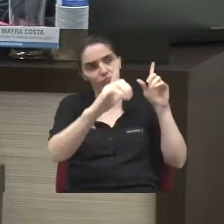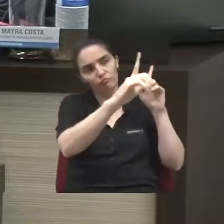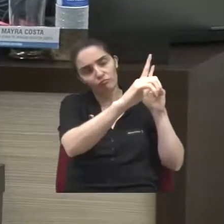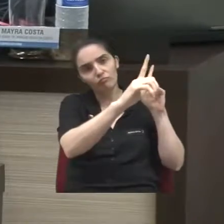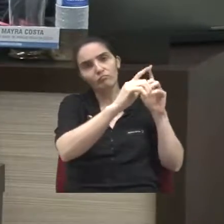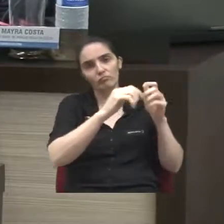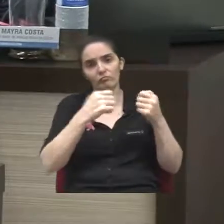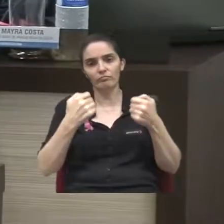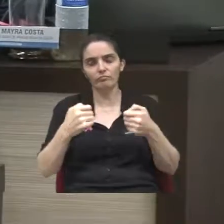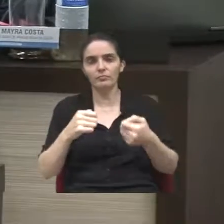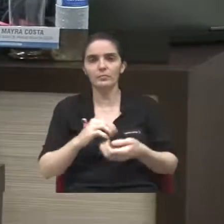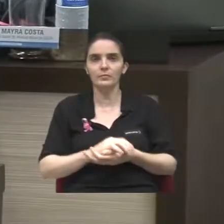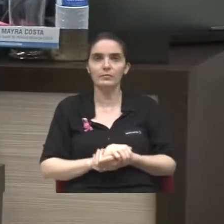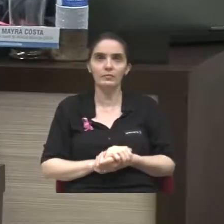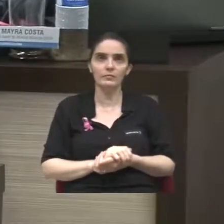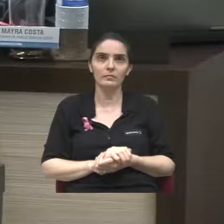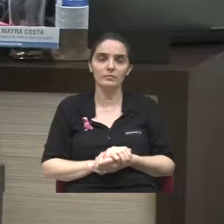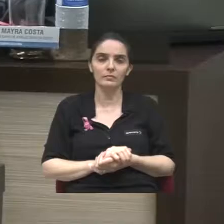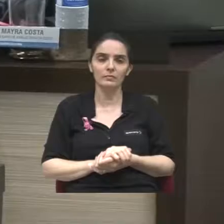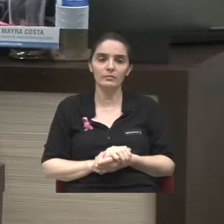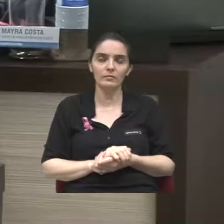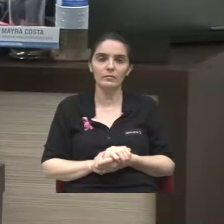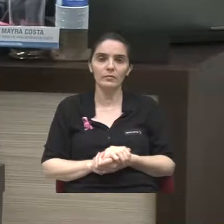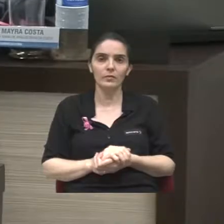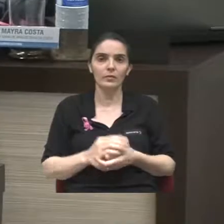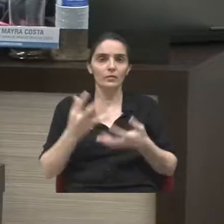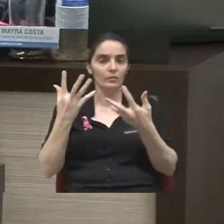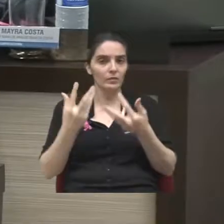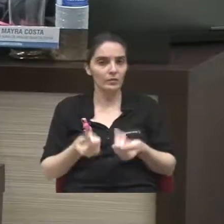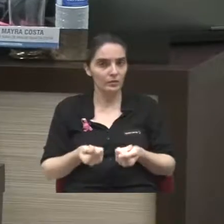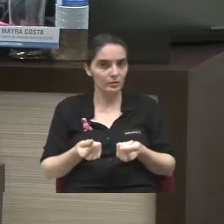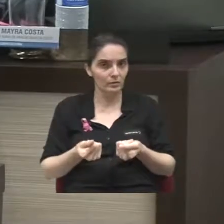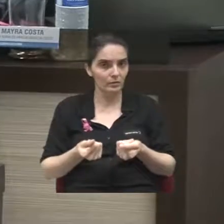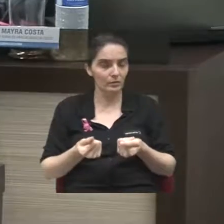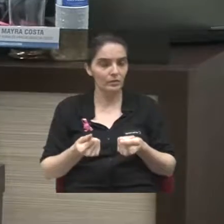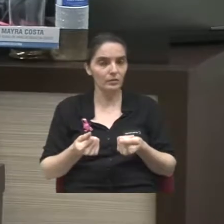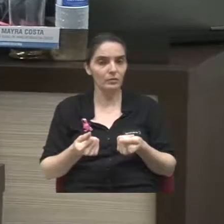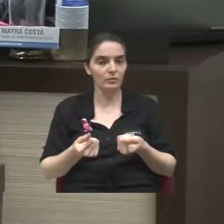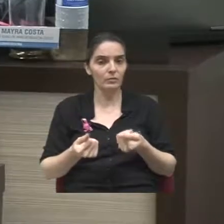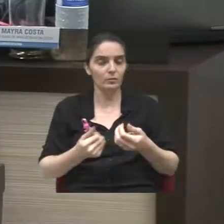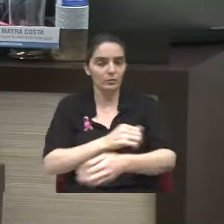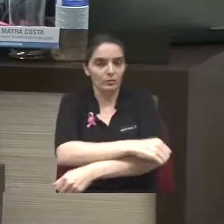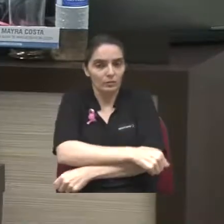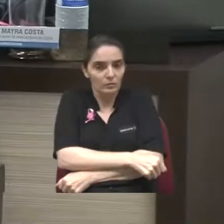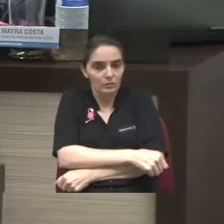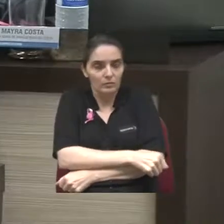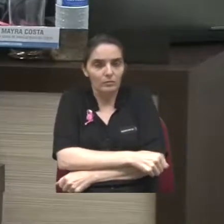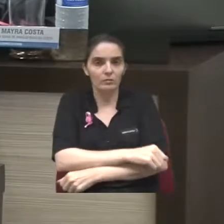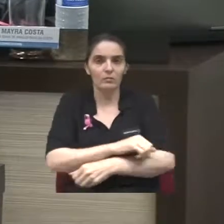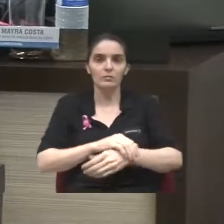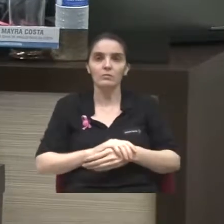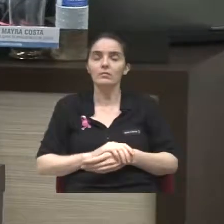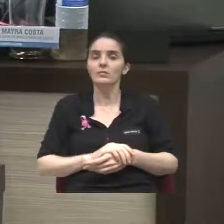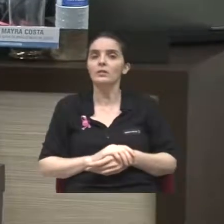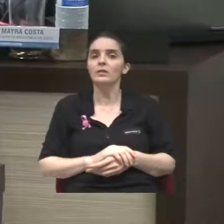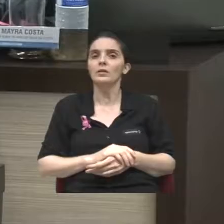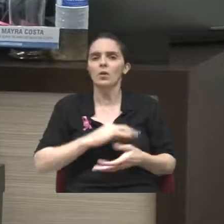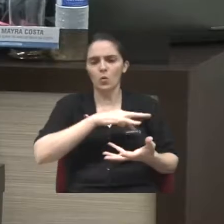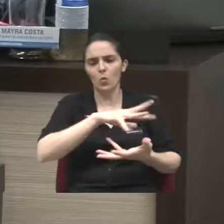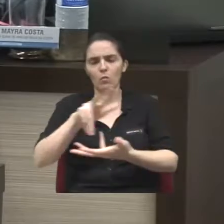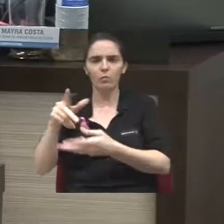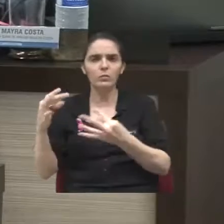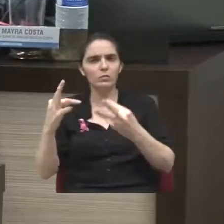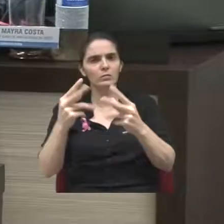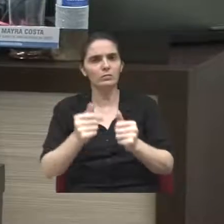cartaz. O método foi adotado e difundido mundialmente como uma manobra salvadora de vidas e já é de domínio público